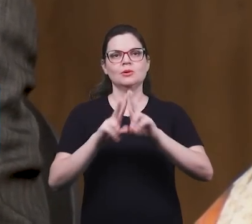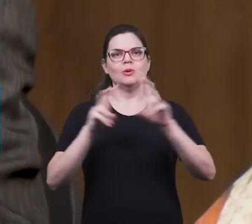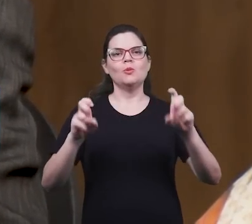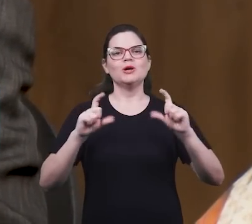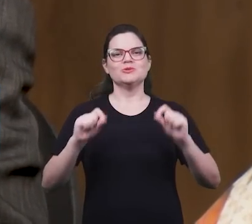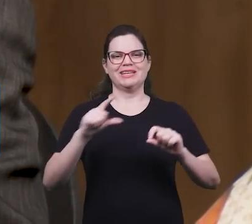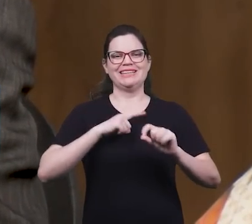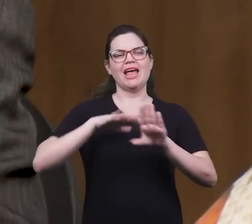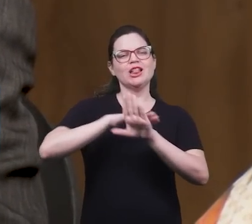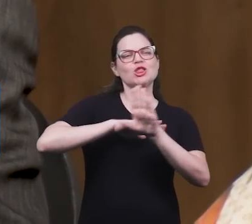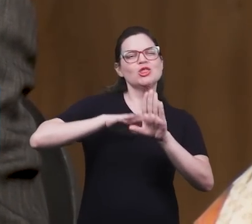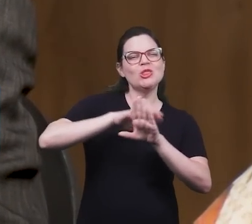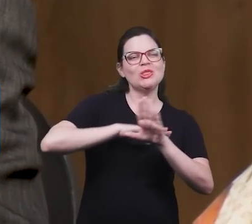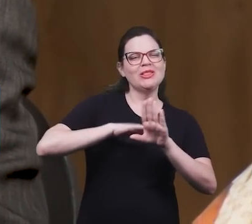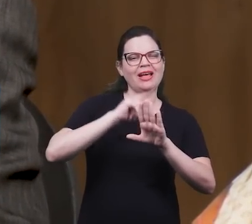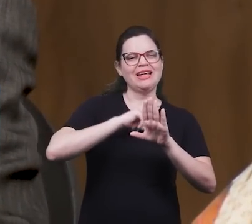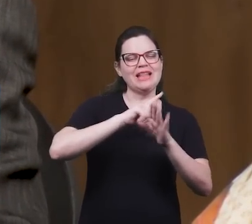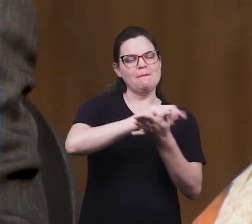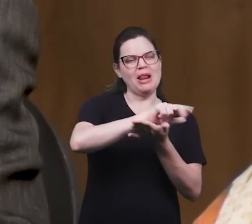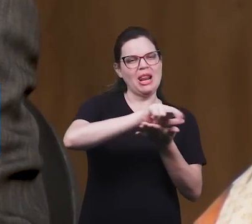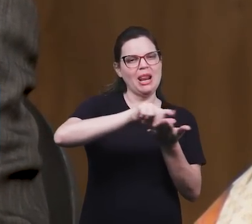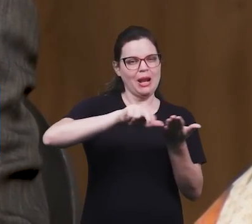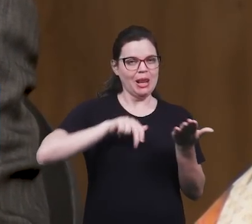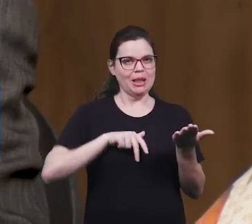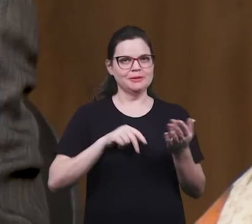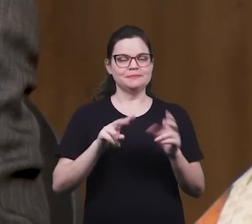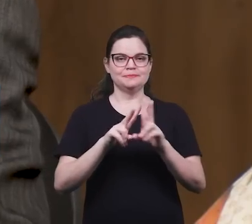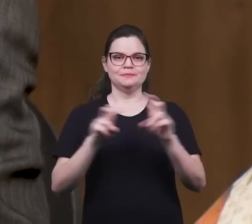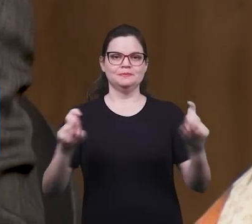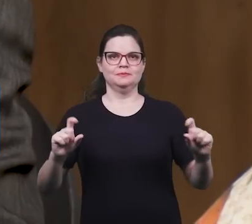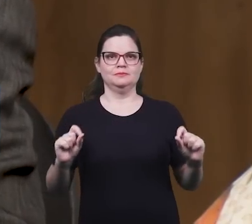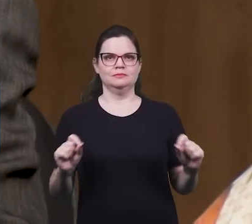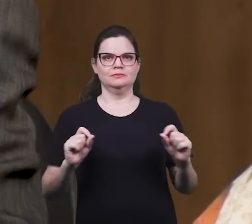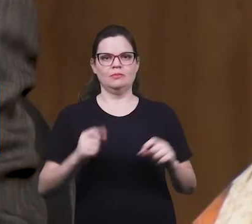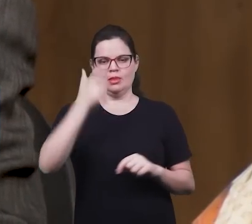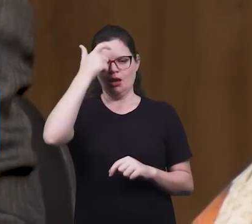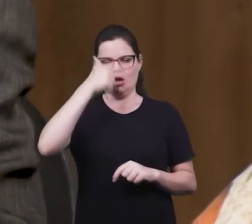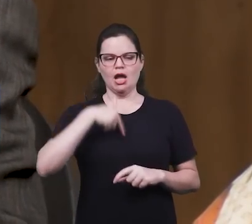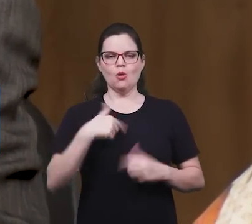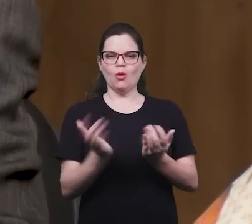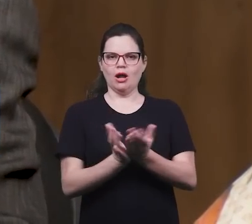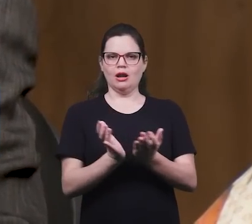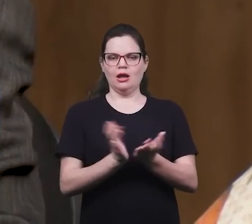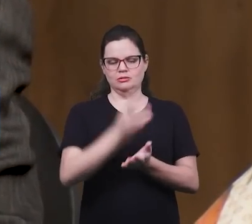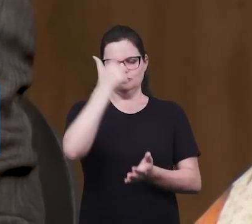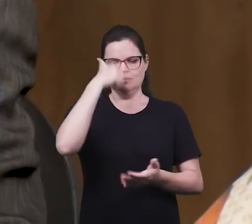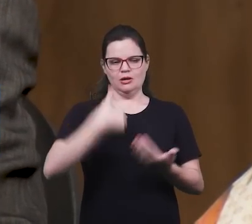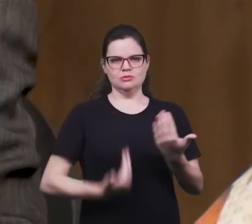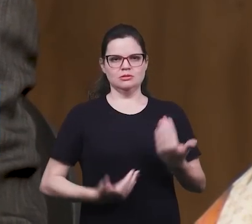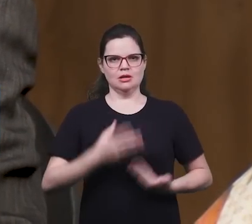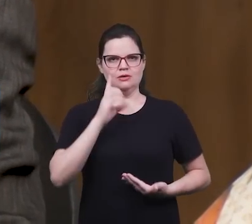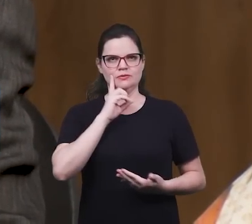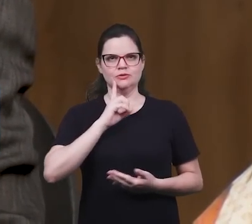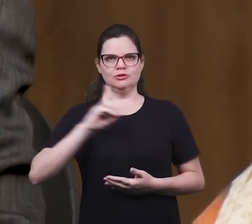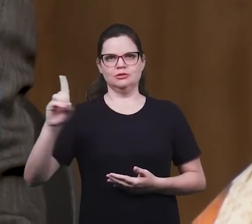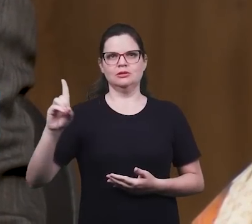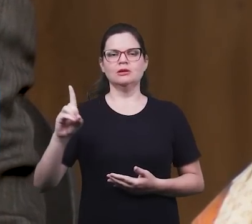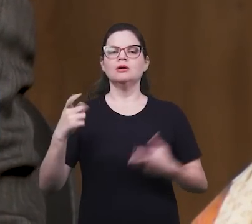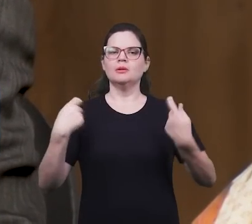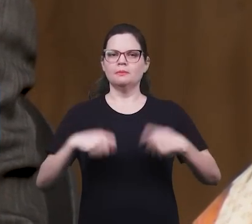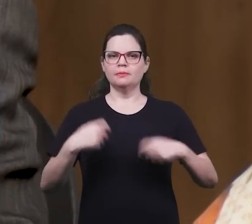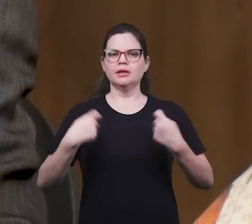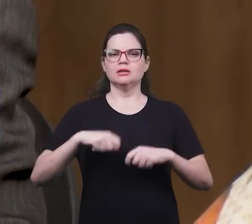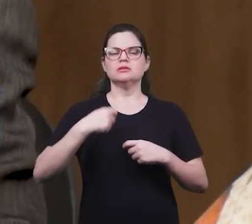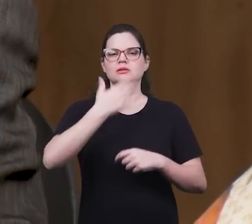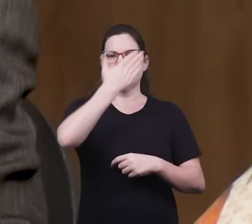quantidades de ideologias que existem por aí, a questão de dizer ser crente, dizer ser servo, é algo que realmente precisa ter muita